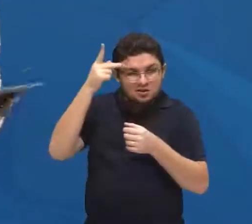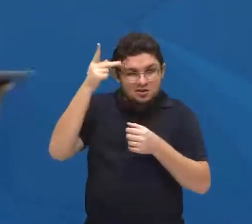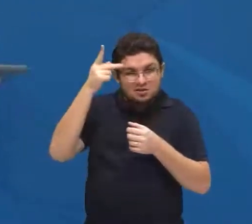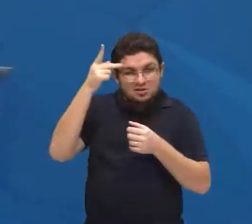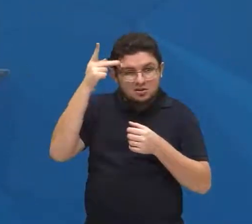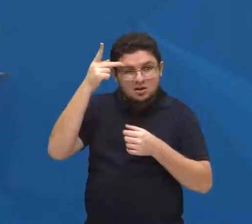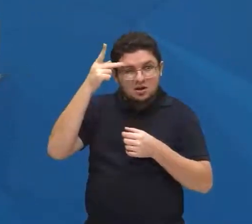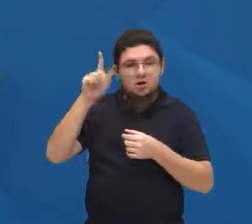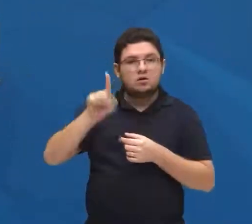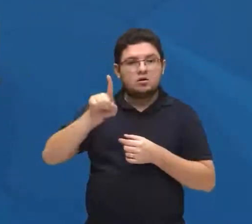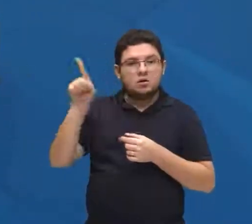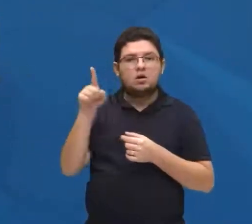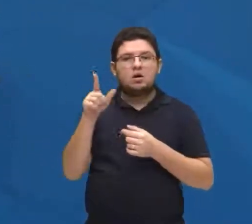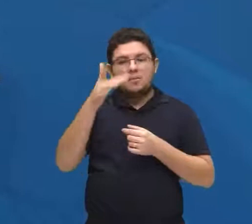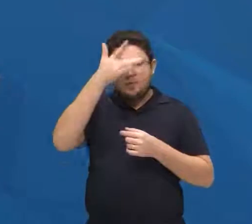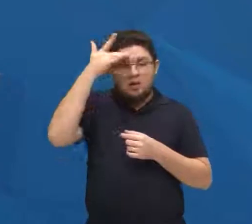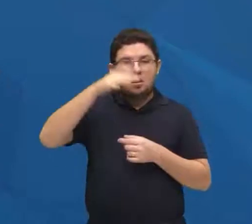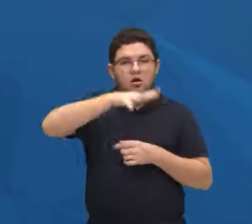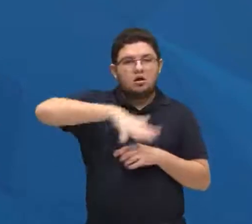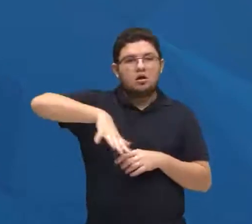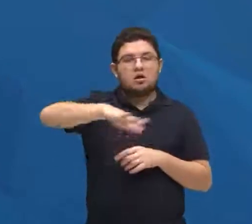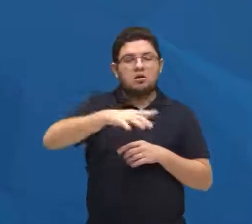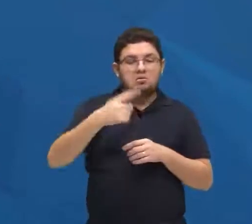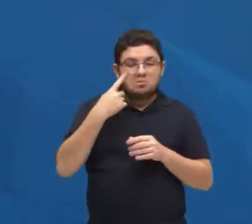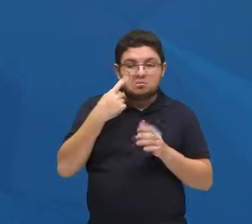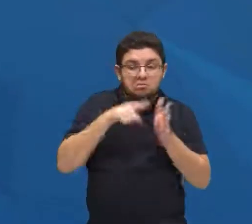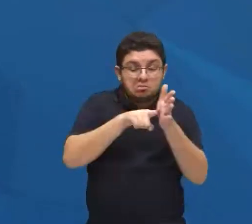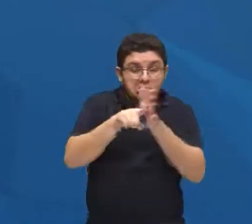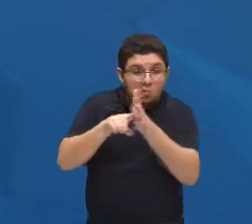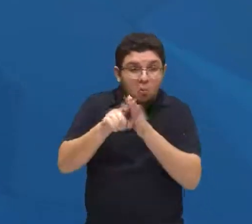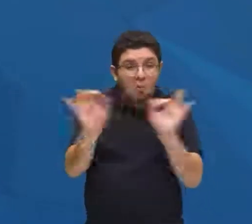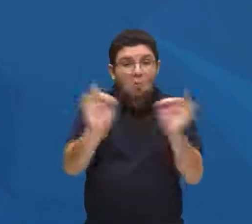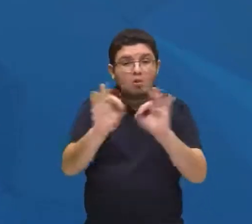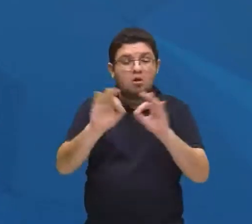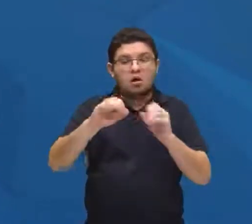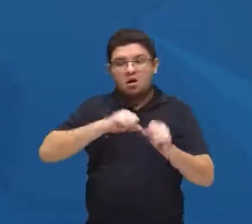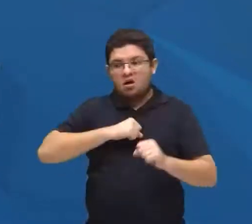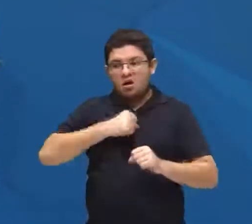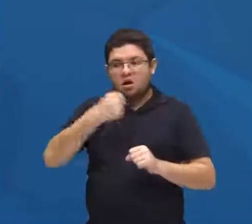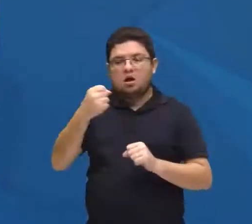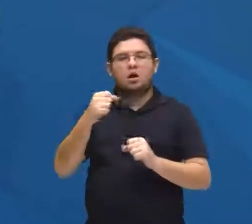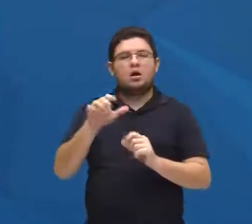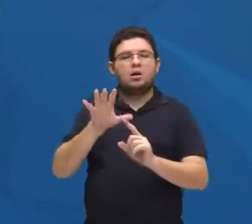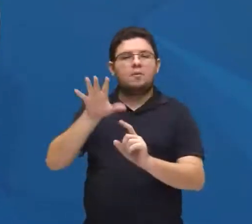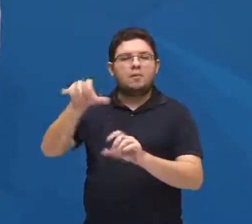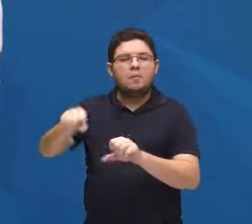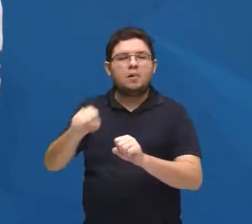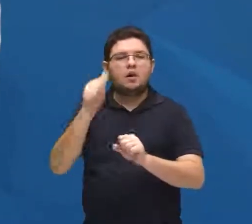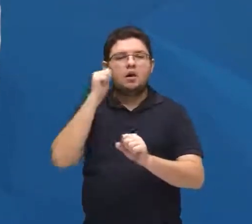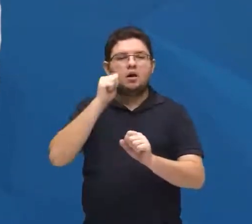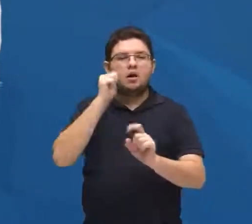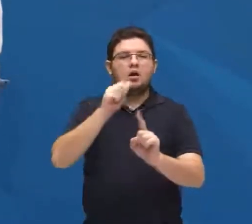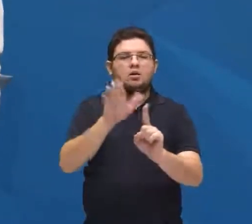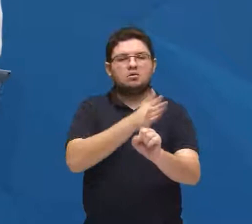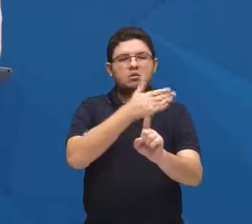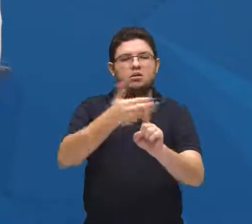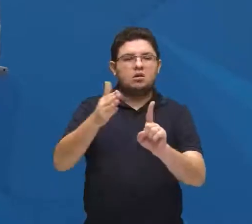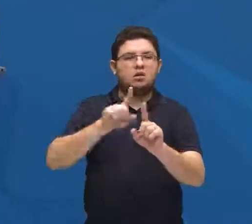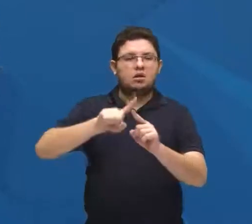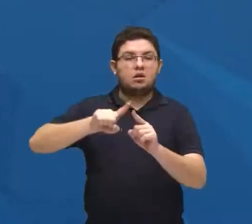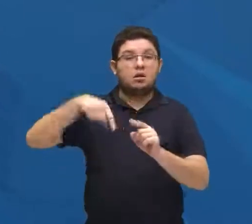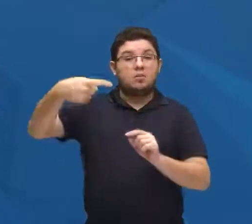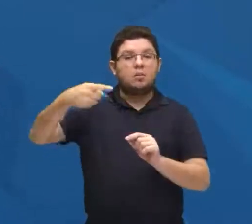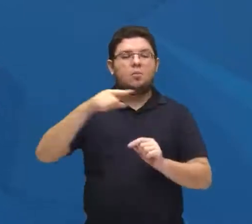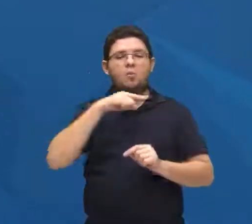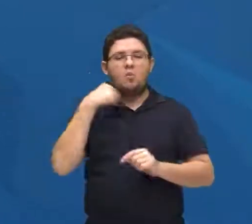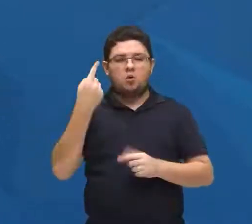ninguém checou a veracidade da informação e ela acabou sendo linchada até a morte. Então, gente, vocês percebam a